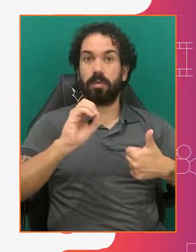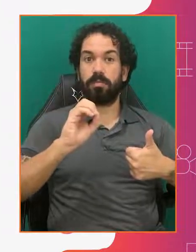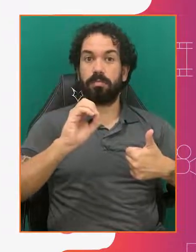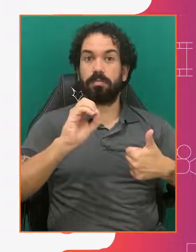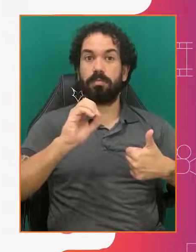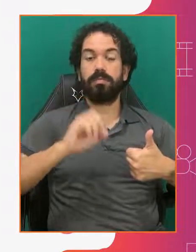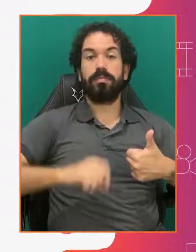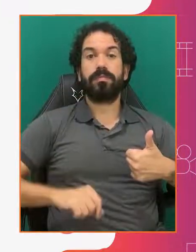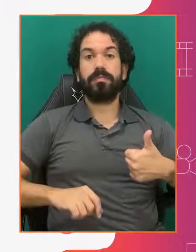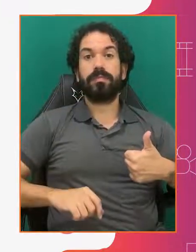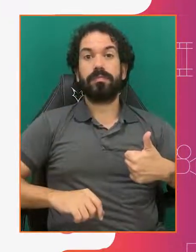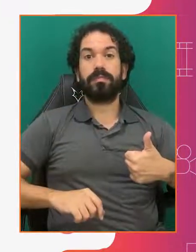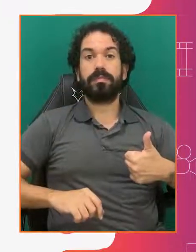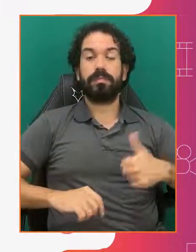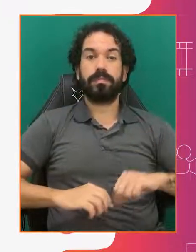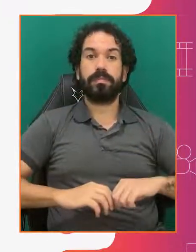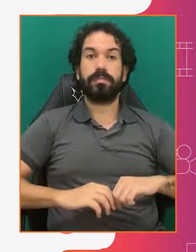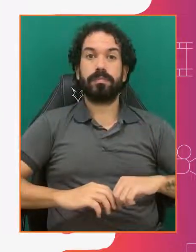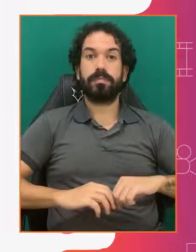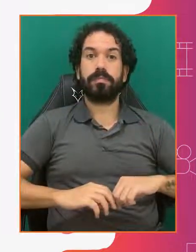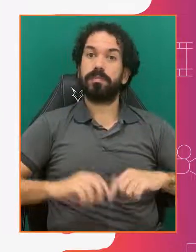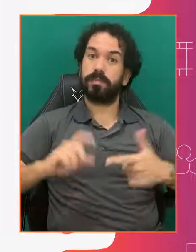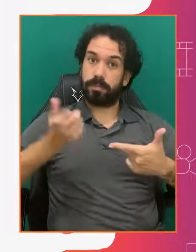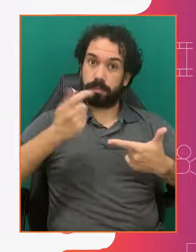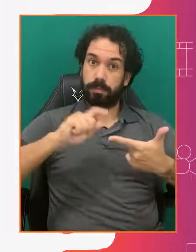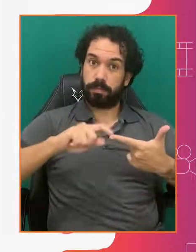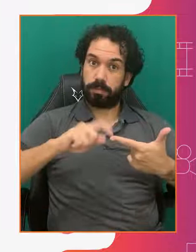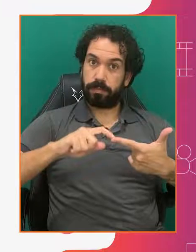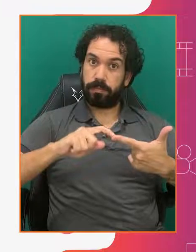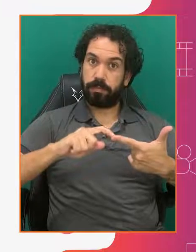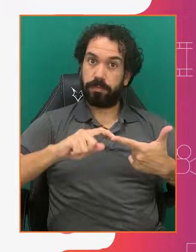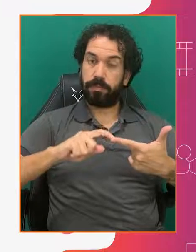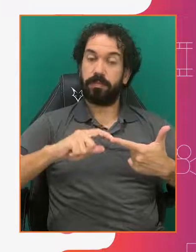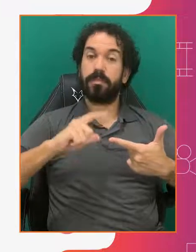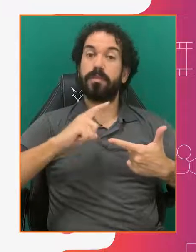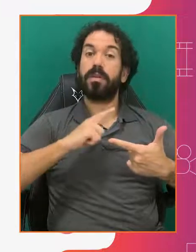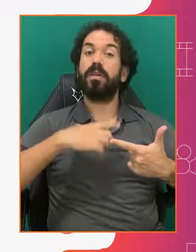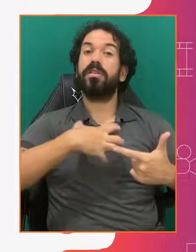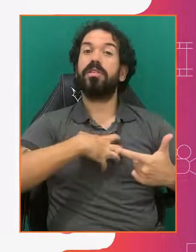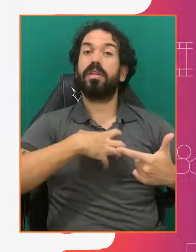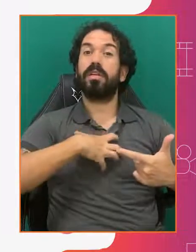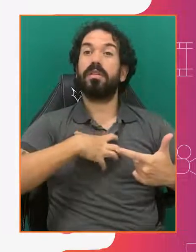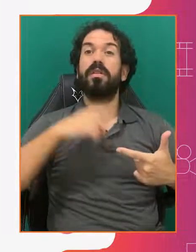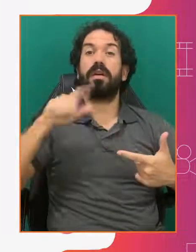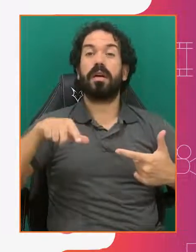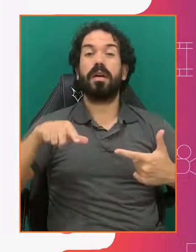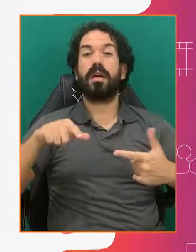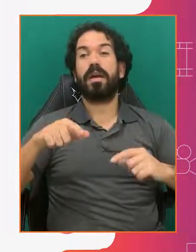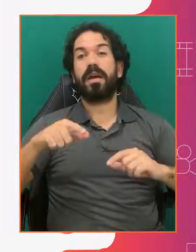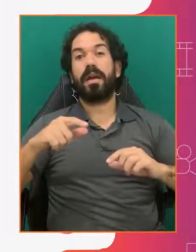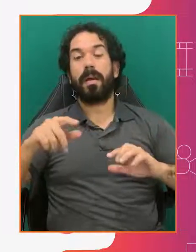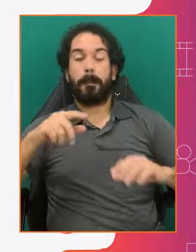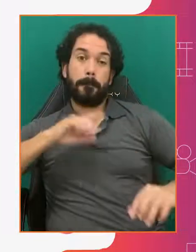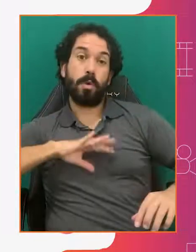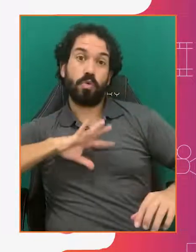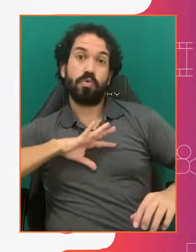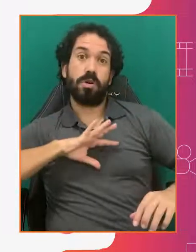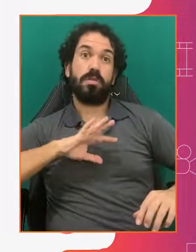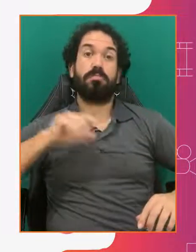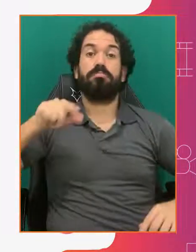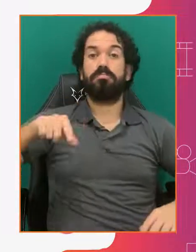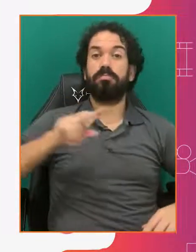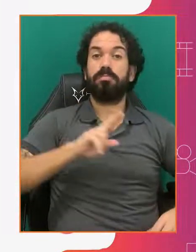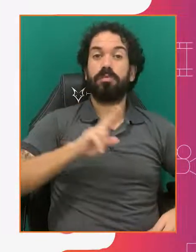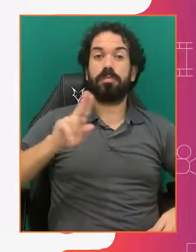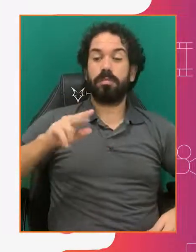que em inglês é o Straight Ahead, e o outro é o método Pose to Pose, que em português